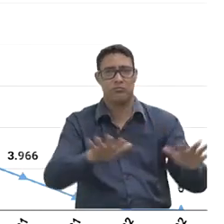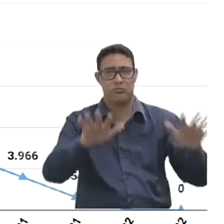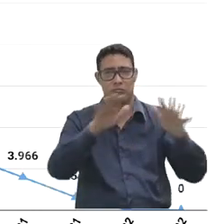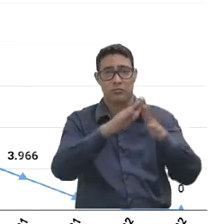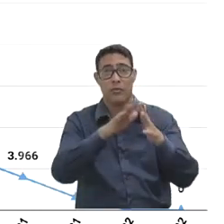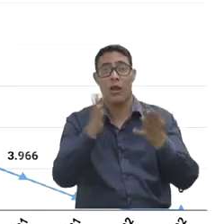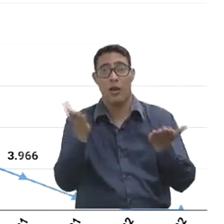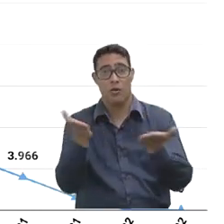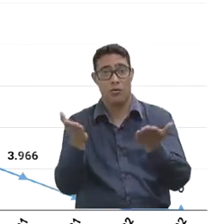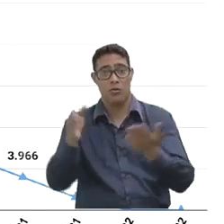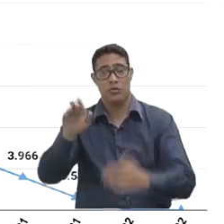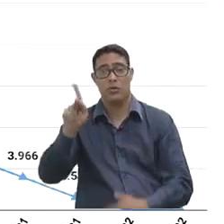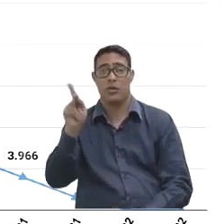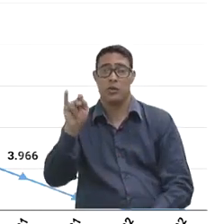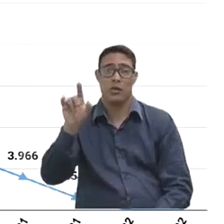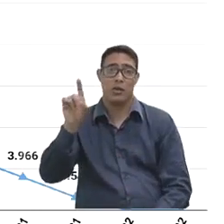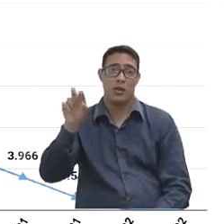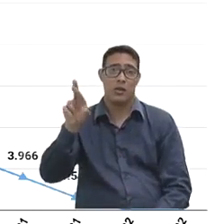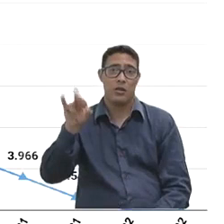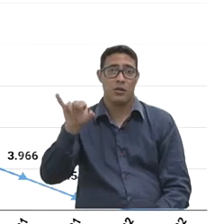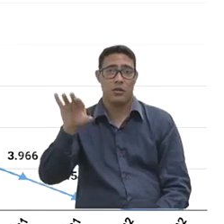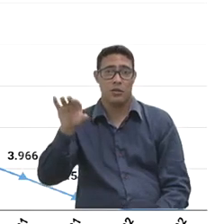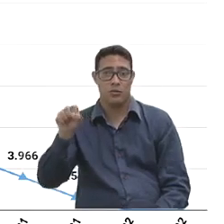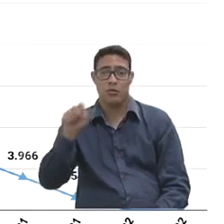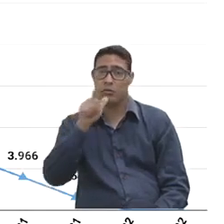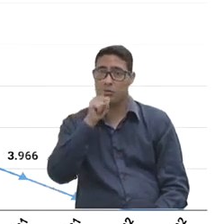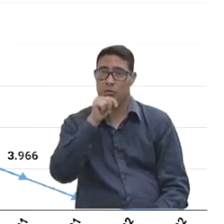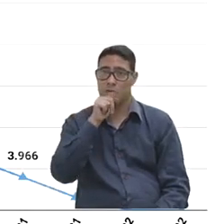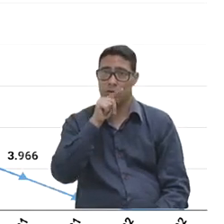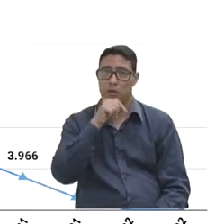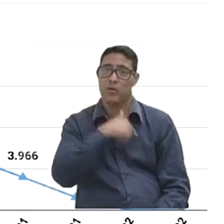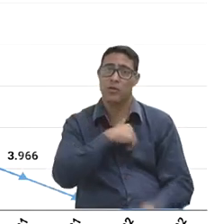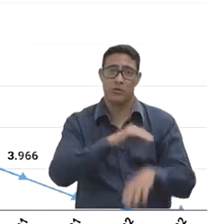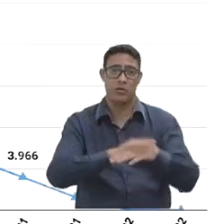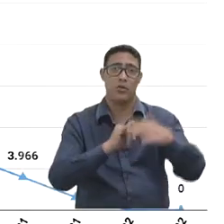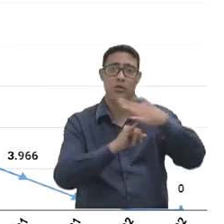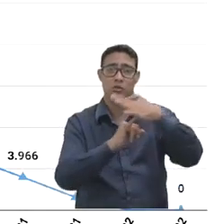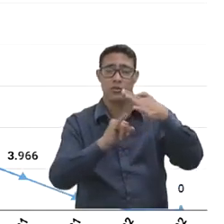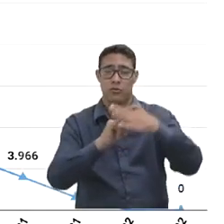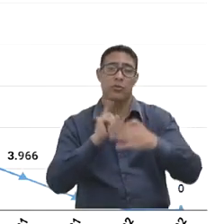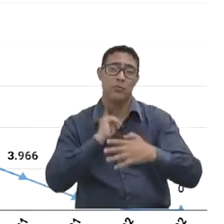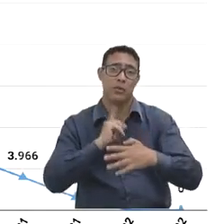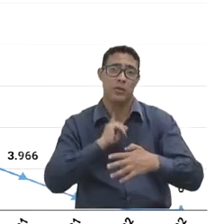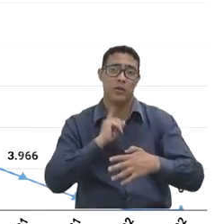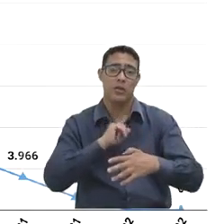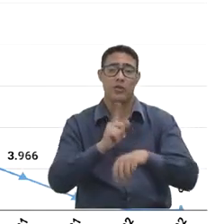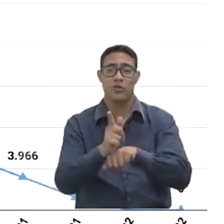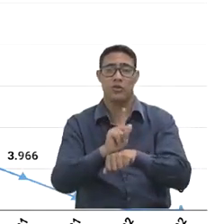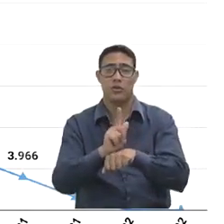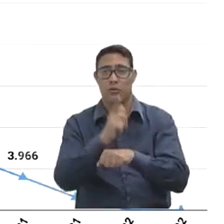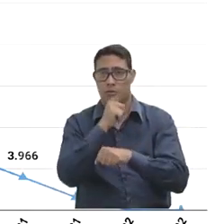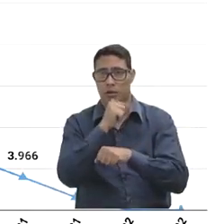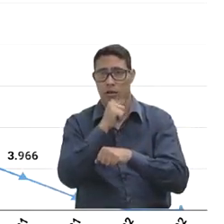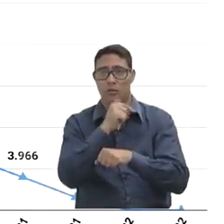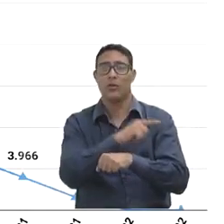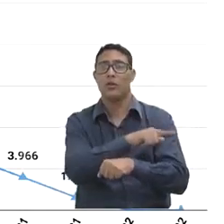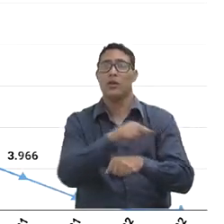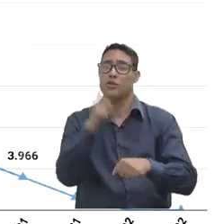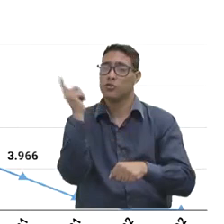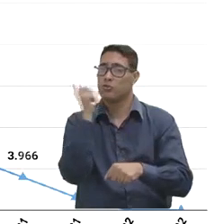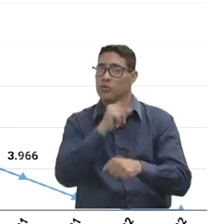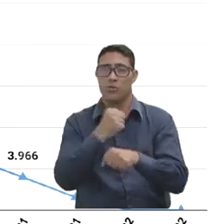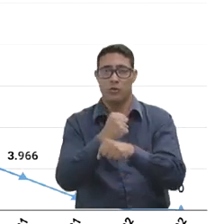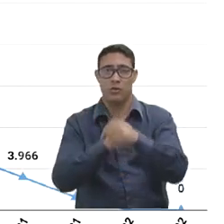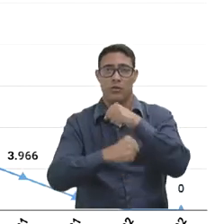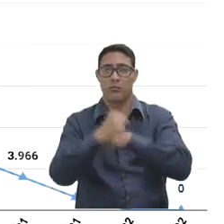é um grande esforço foi feito pelo Instituto Mineiro de gestão das águas e no ano passado nós conseguimos concluir e